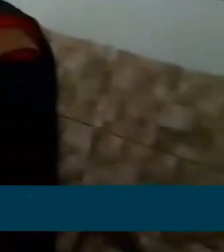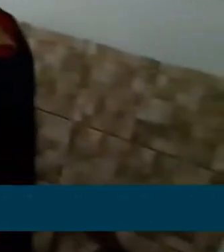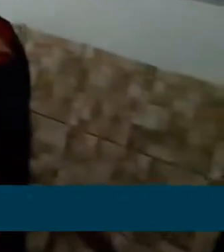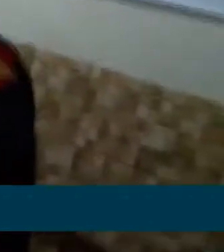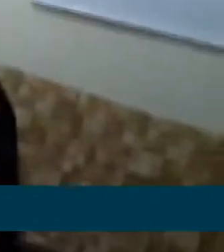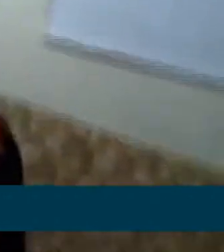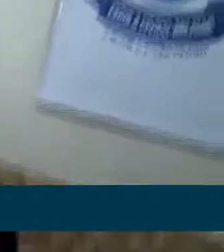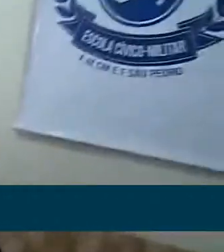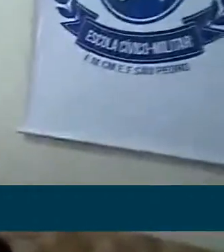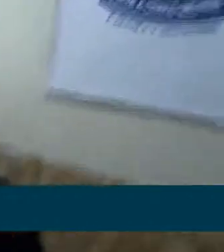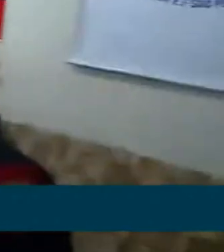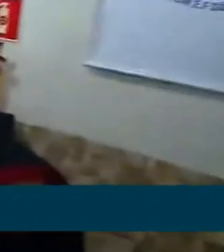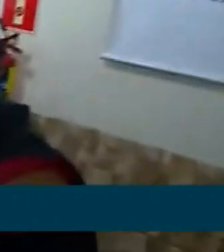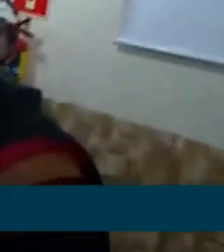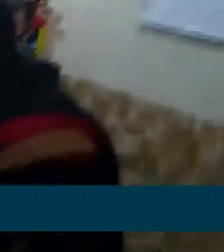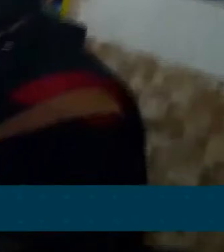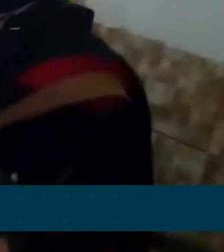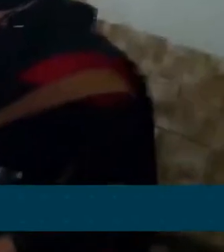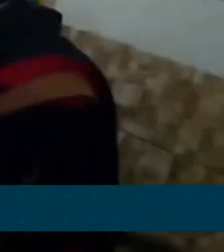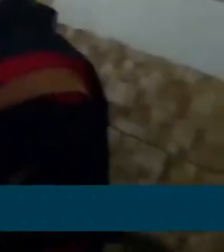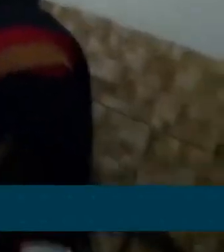Vai, essa.